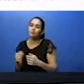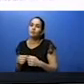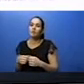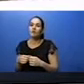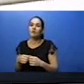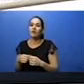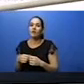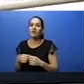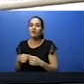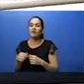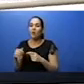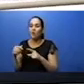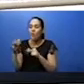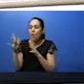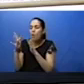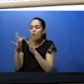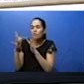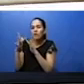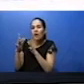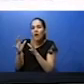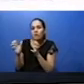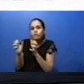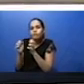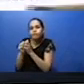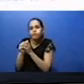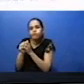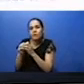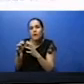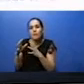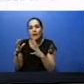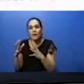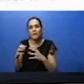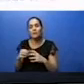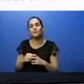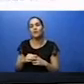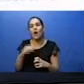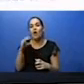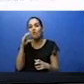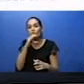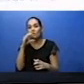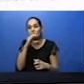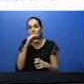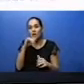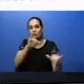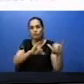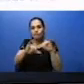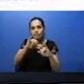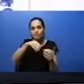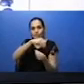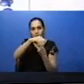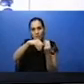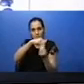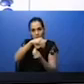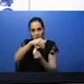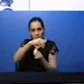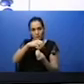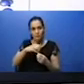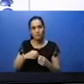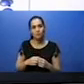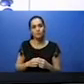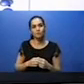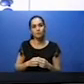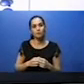é maior, aumentando então a velocidade da reação química. Nessa